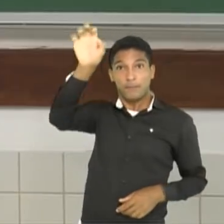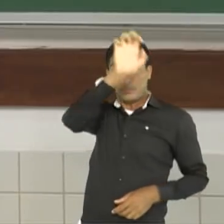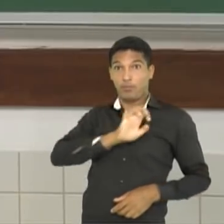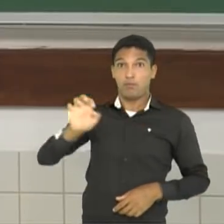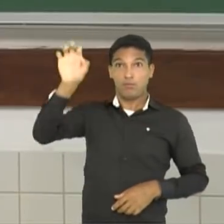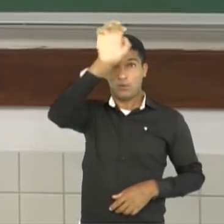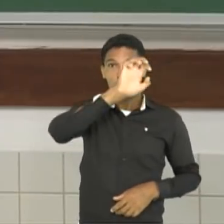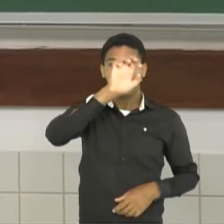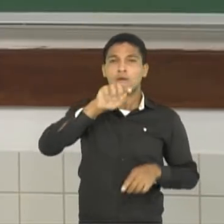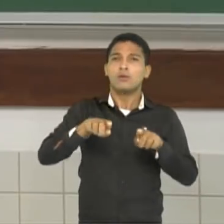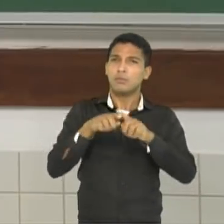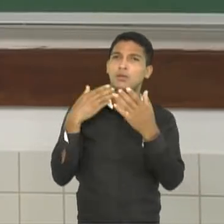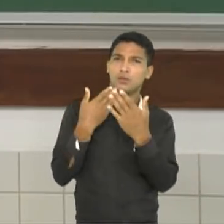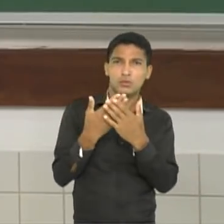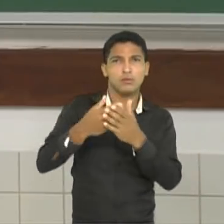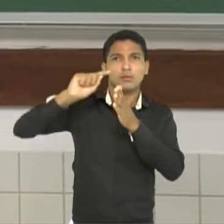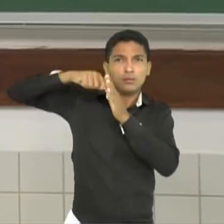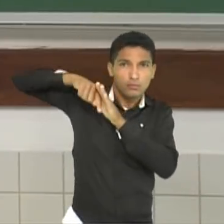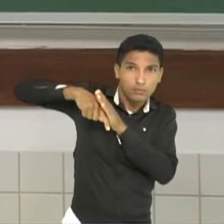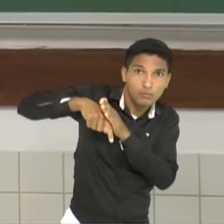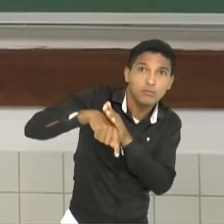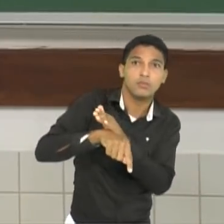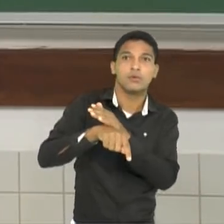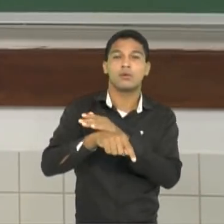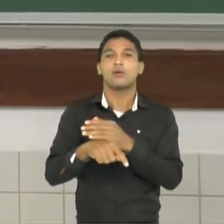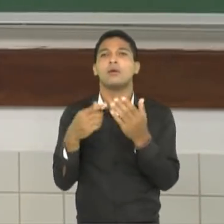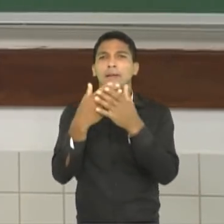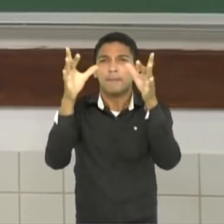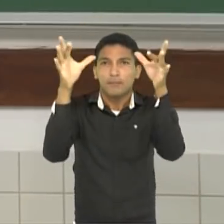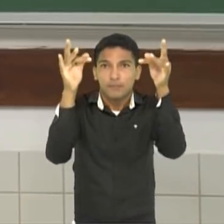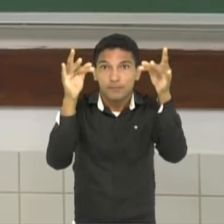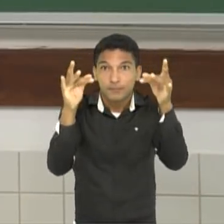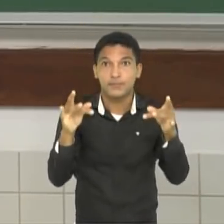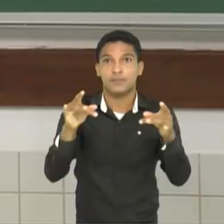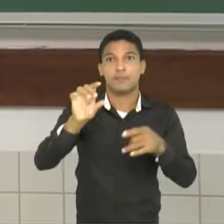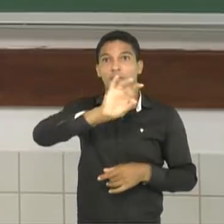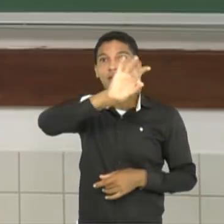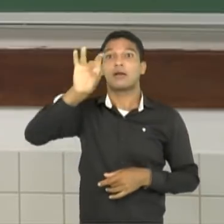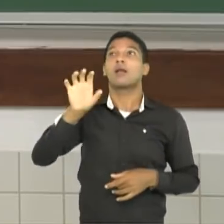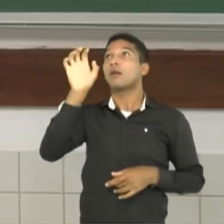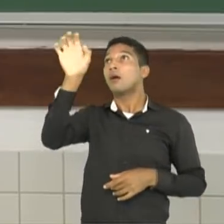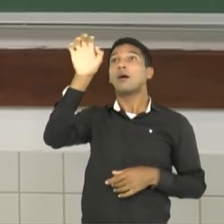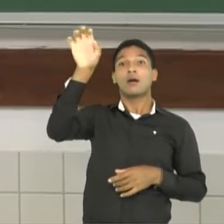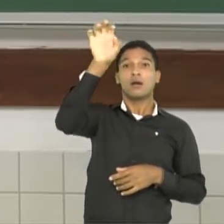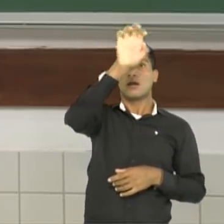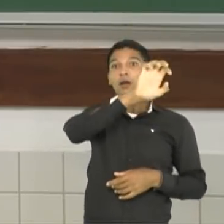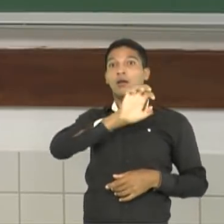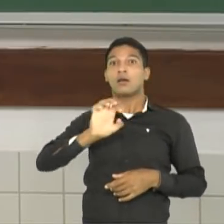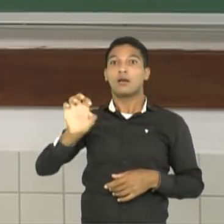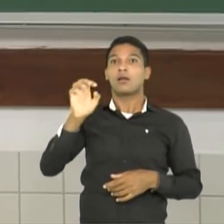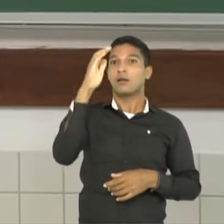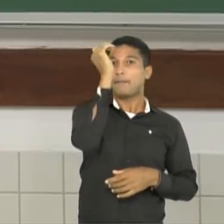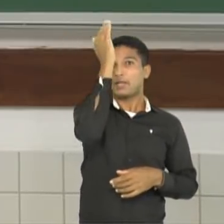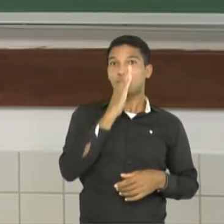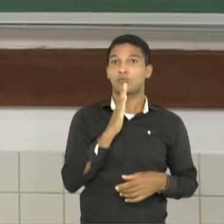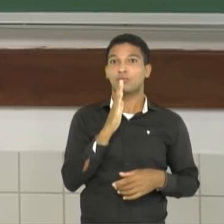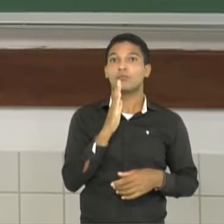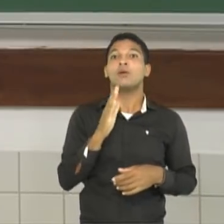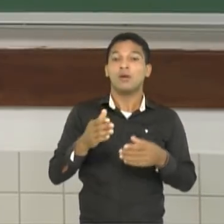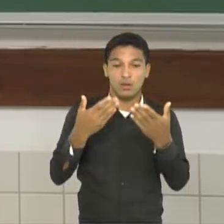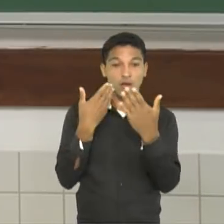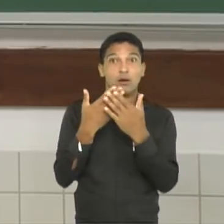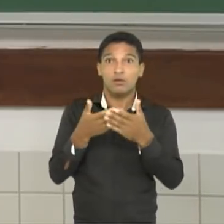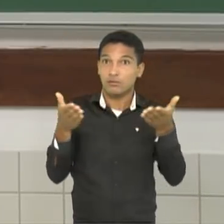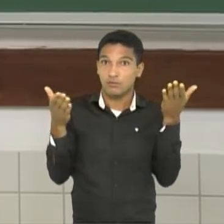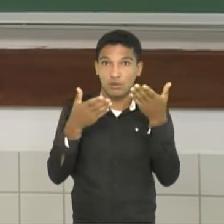de estudar mais aprofundadamente, ver alguns detalhes ali de cada região. Na aula de hoje a gente vai falar um pouquinho da